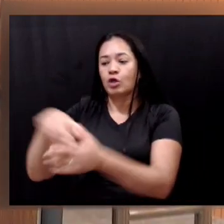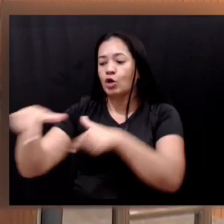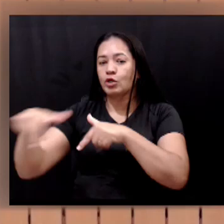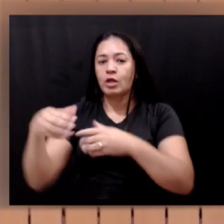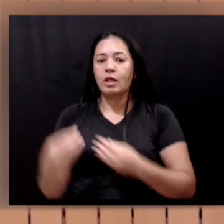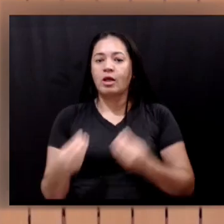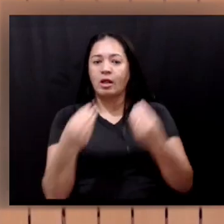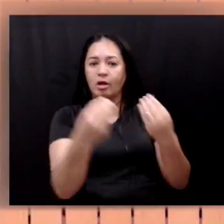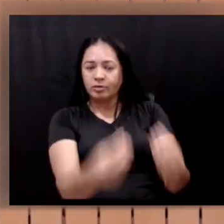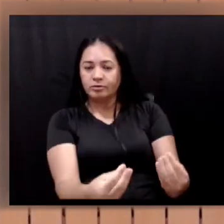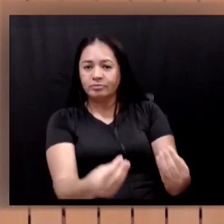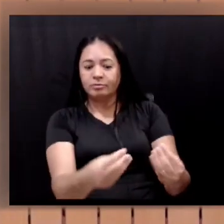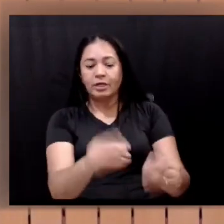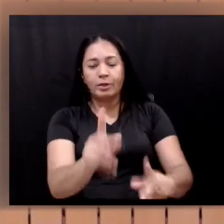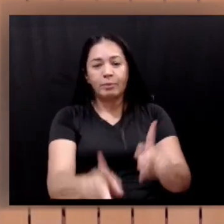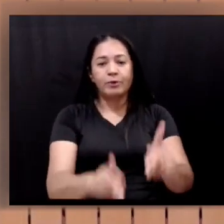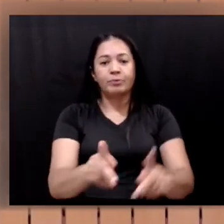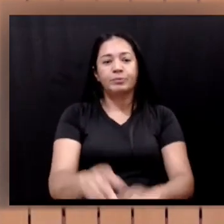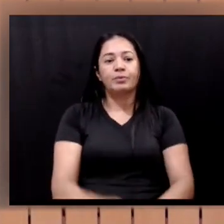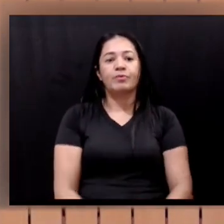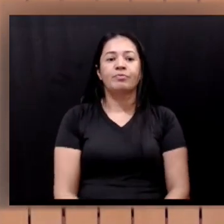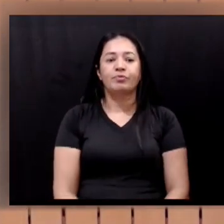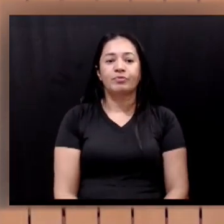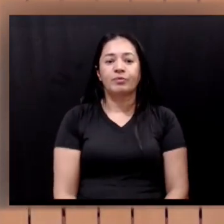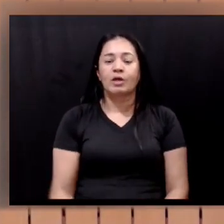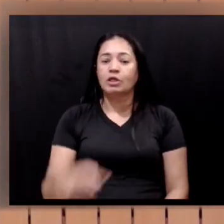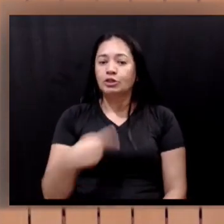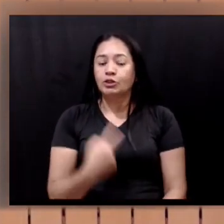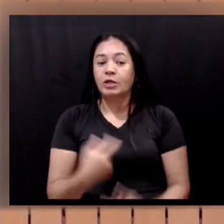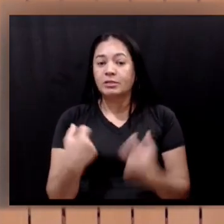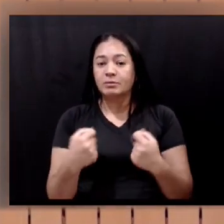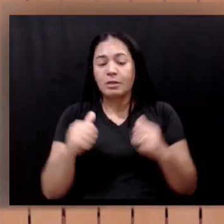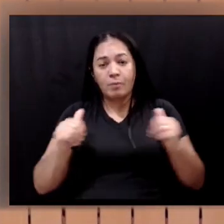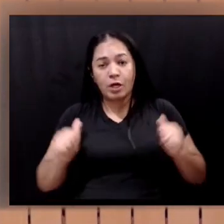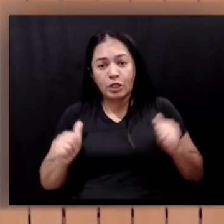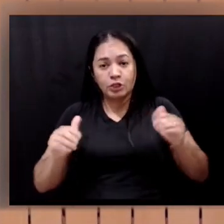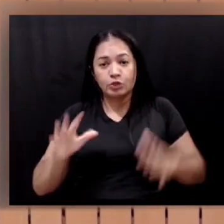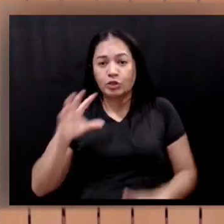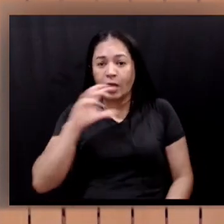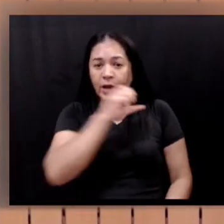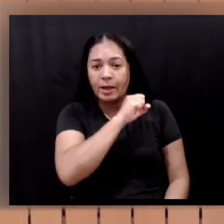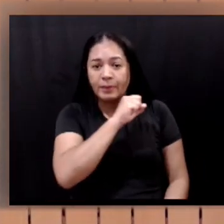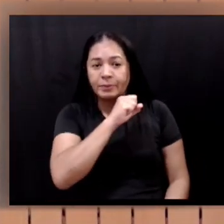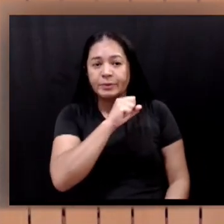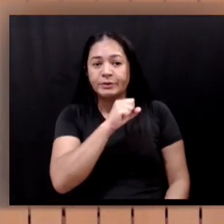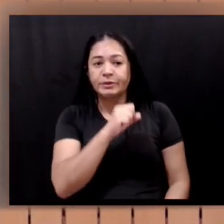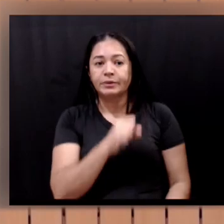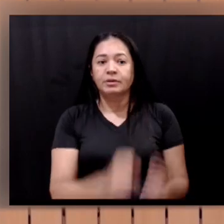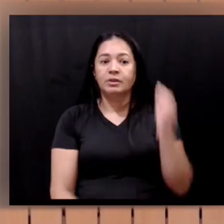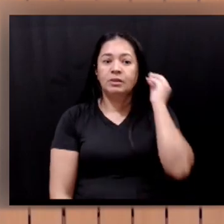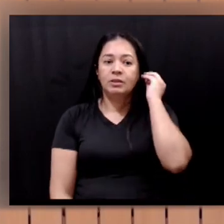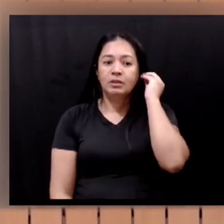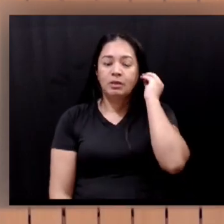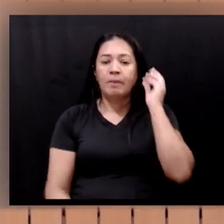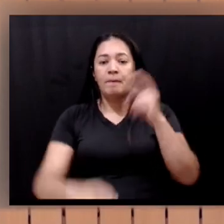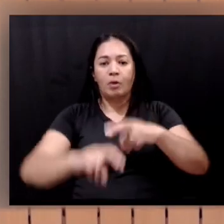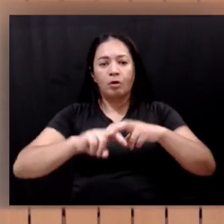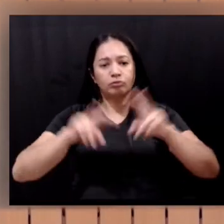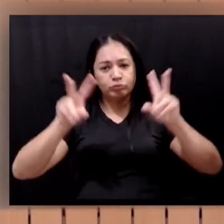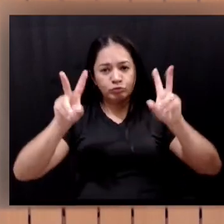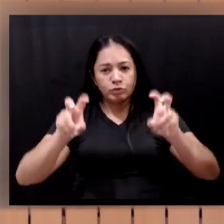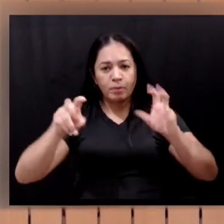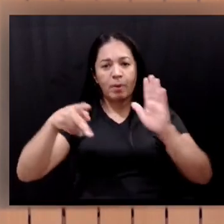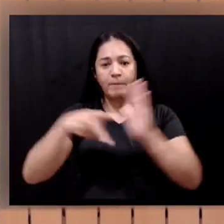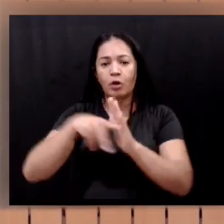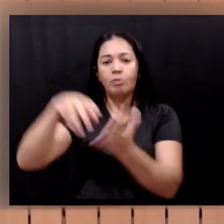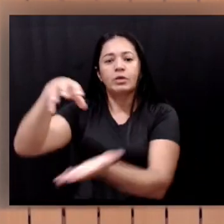no município. Nós temos que ter uma ação muito rápida, com relação a esse tema do Cândido Ferreira,